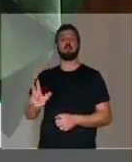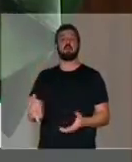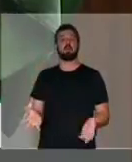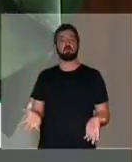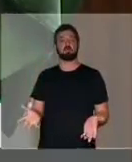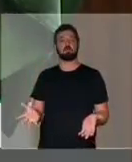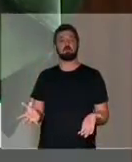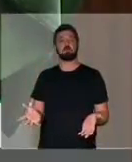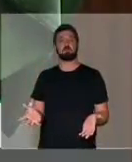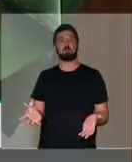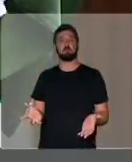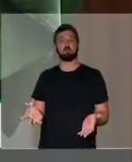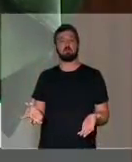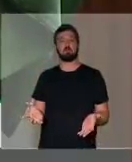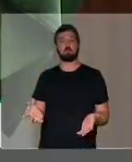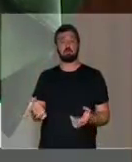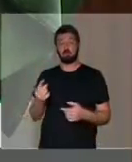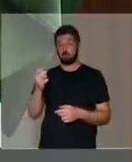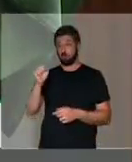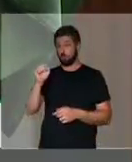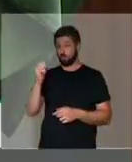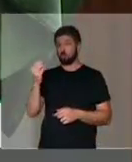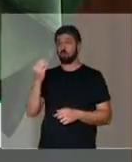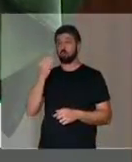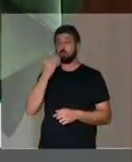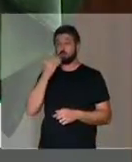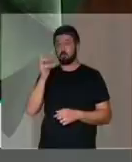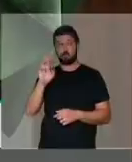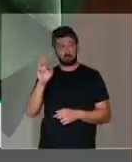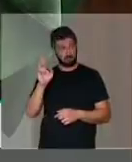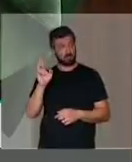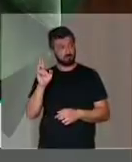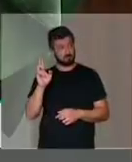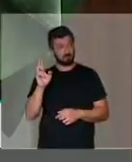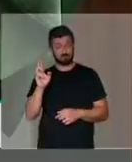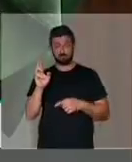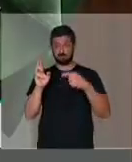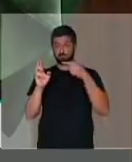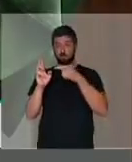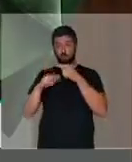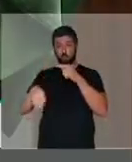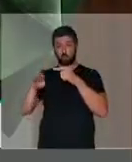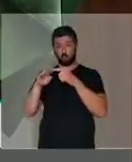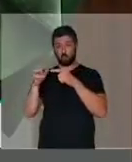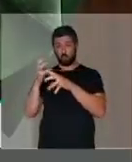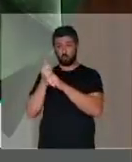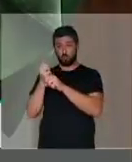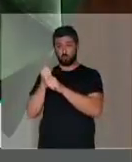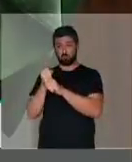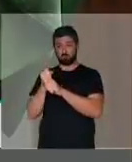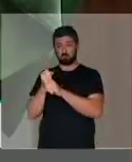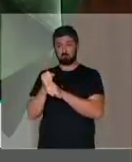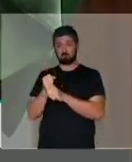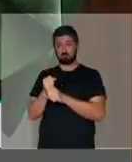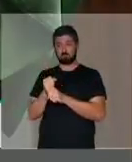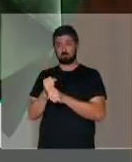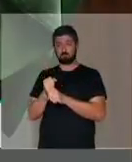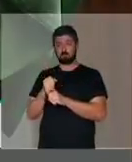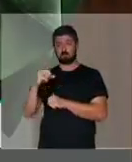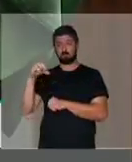reais. Desse valor, 8 bilhões de reais. Desse valor,